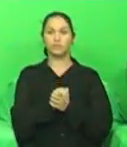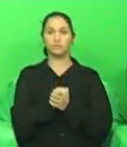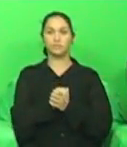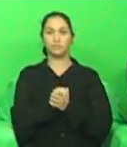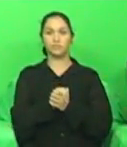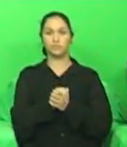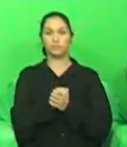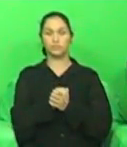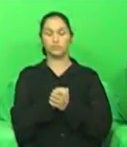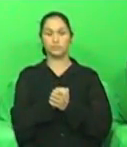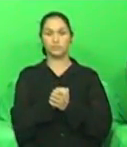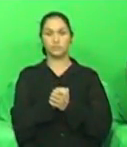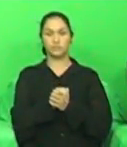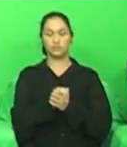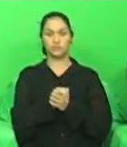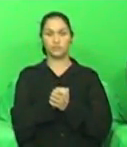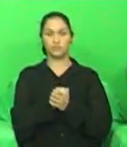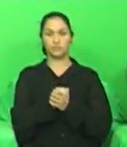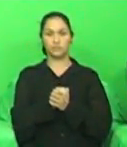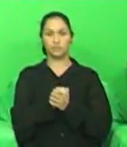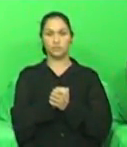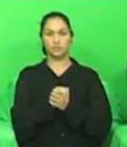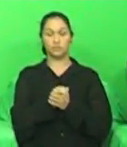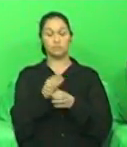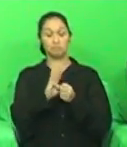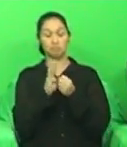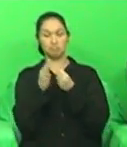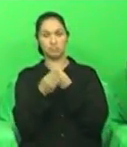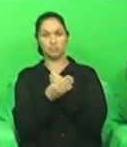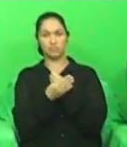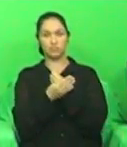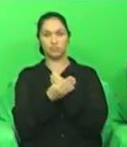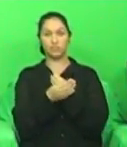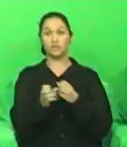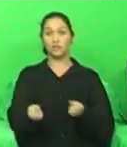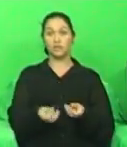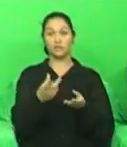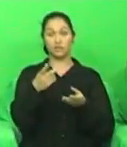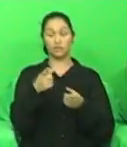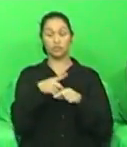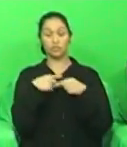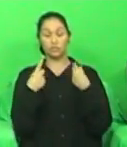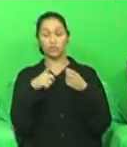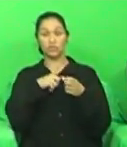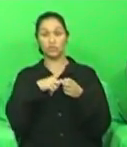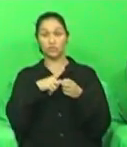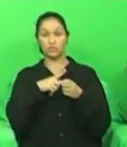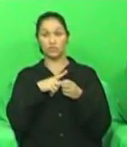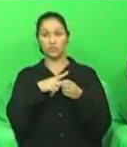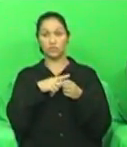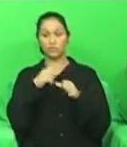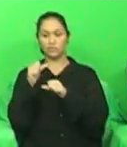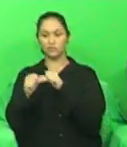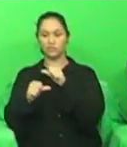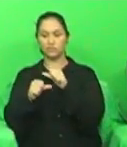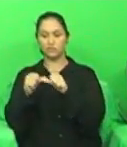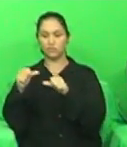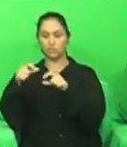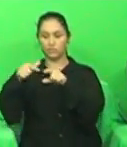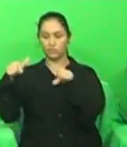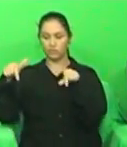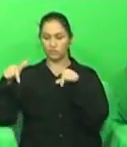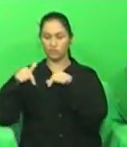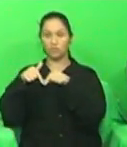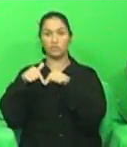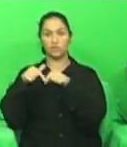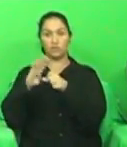motivação inicial dessa audiência quarta feira se mexer no bairro vizinho milanesi nós também pretendemos tirar o cemitério